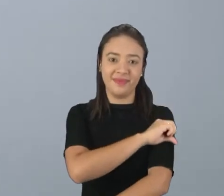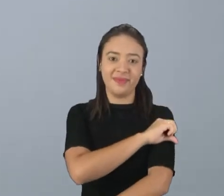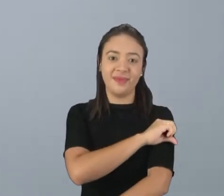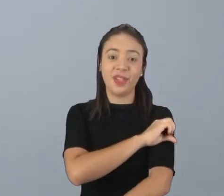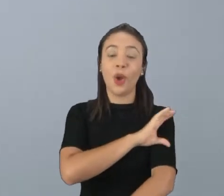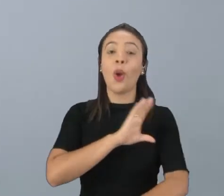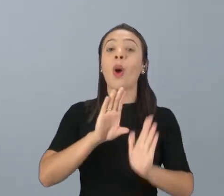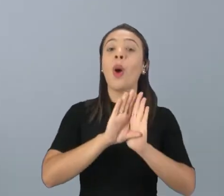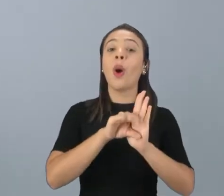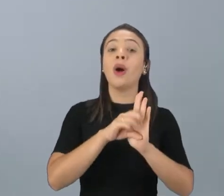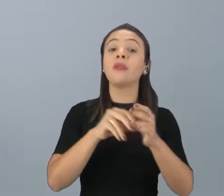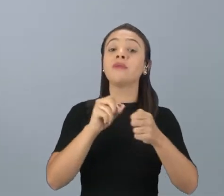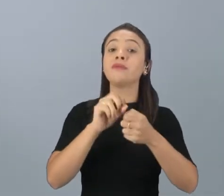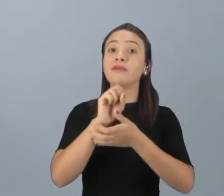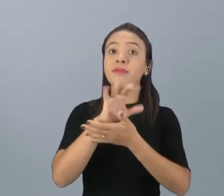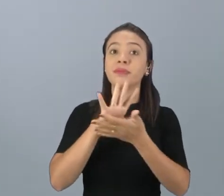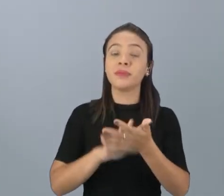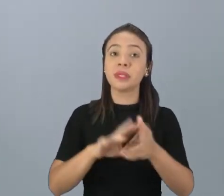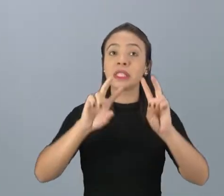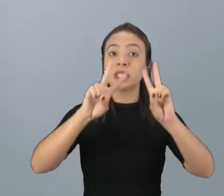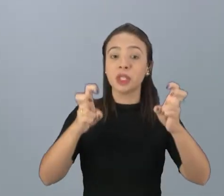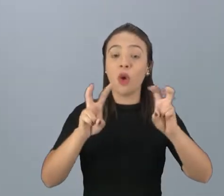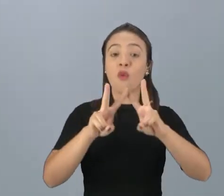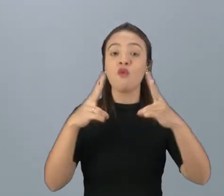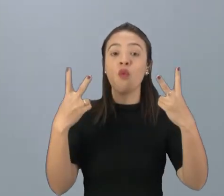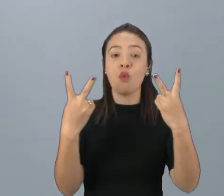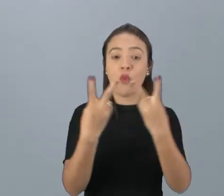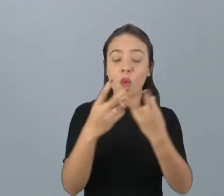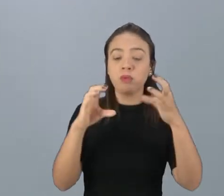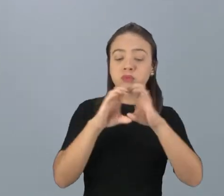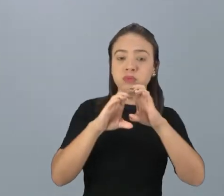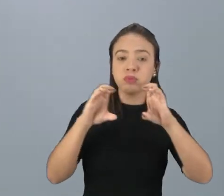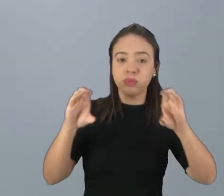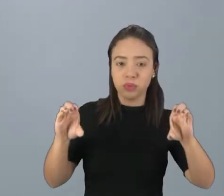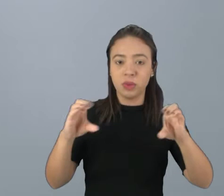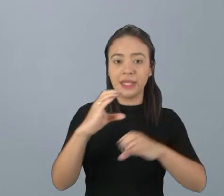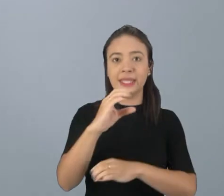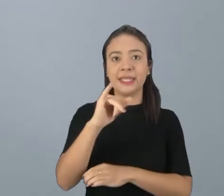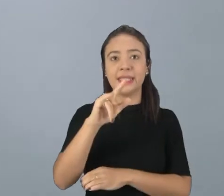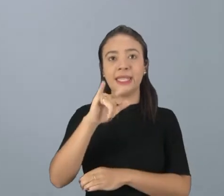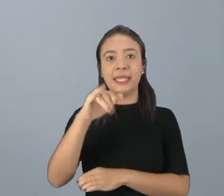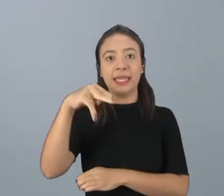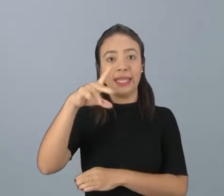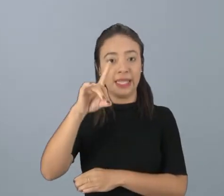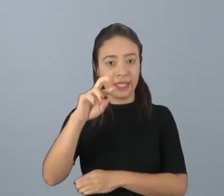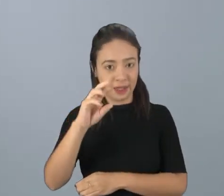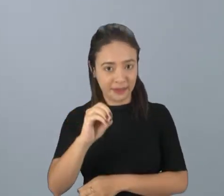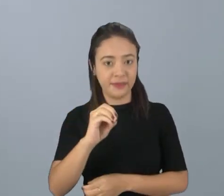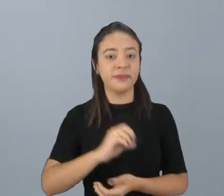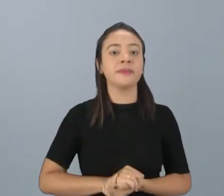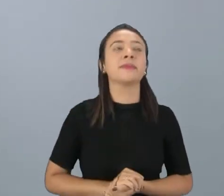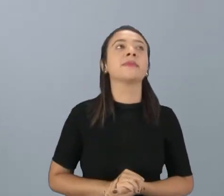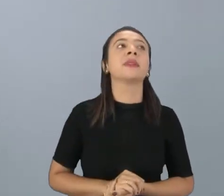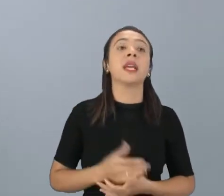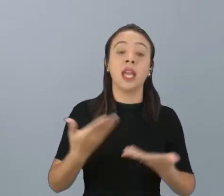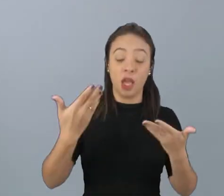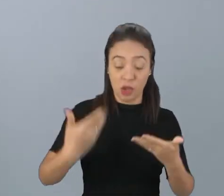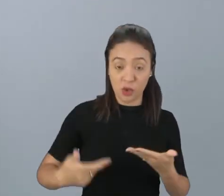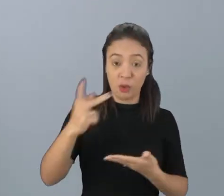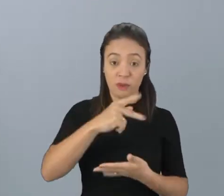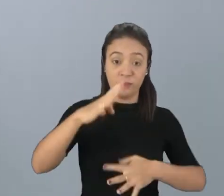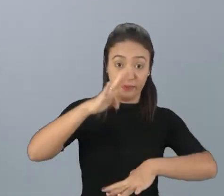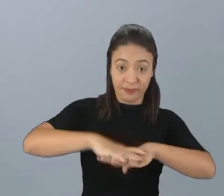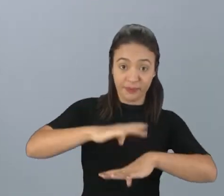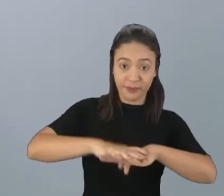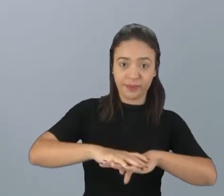de resolução de exercícios que envolvem o volume de cilindros, ok? Meu nome é Luan Felipe, sou professor de matemática da rede